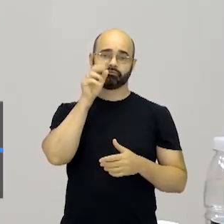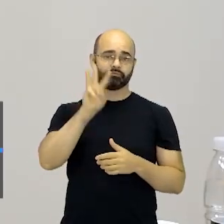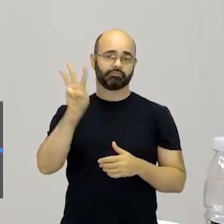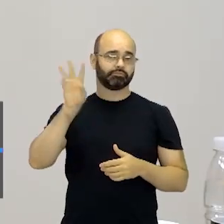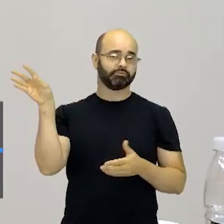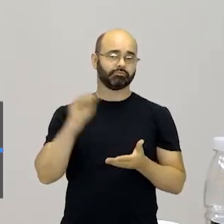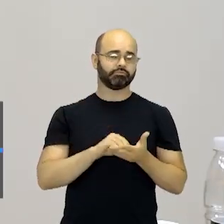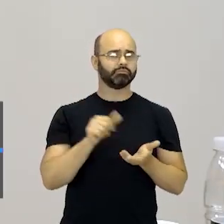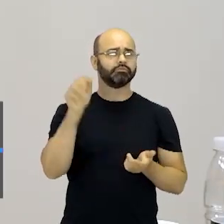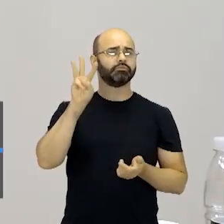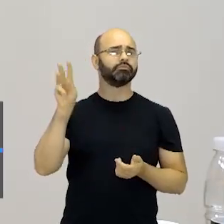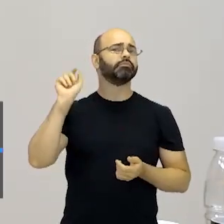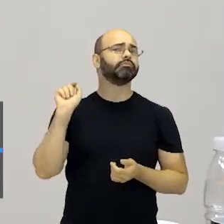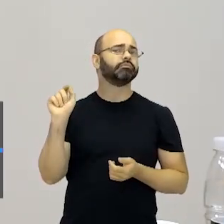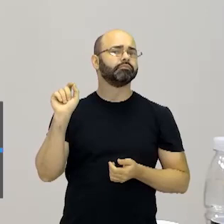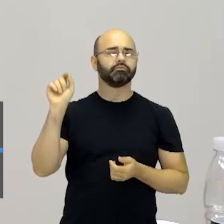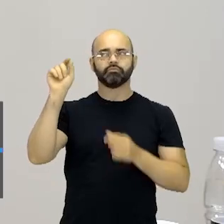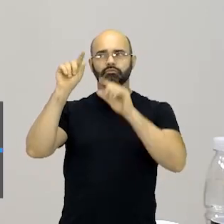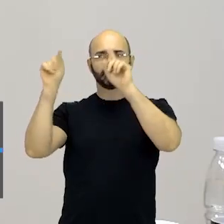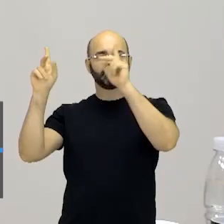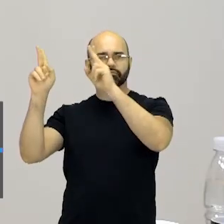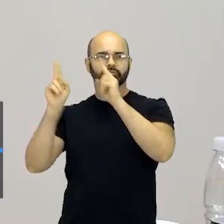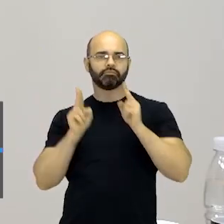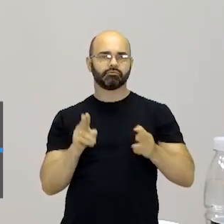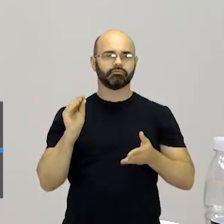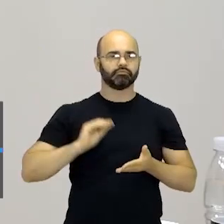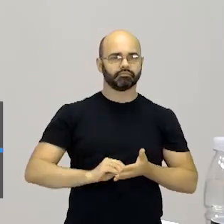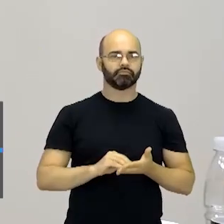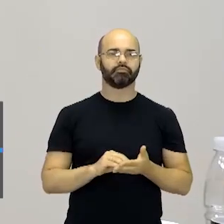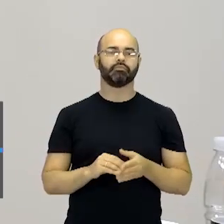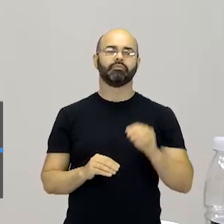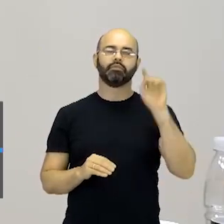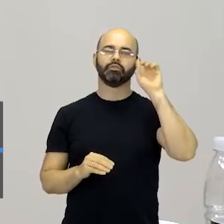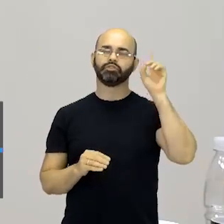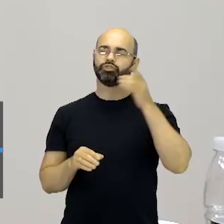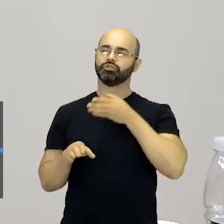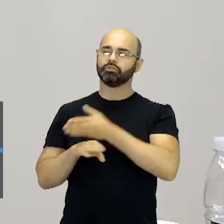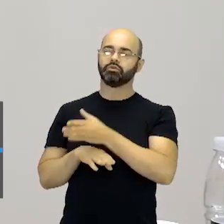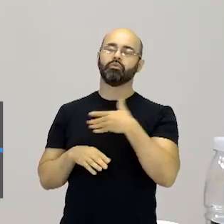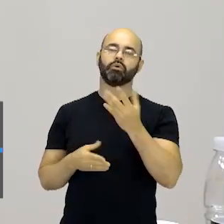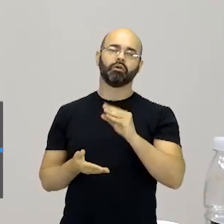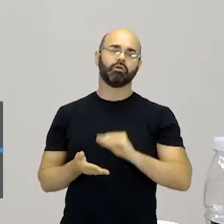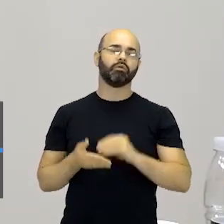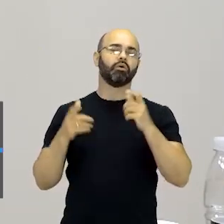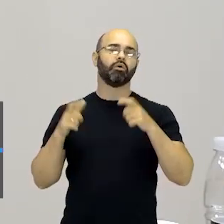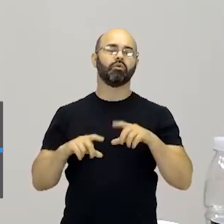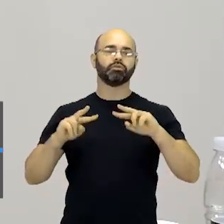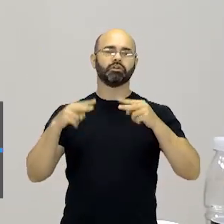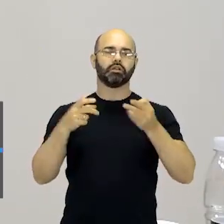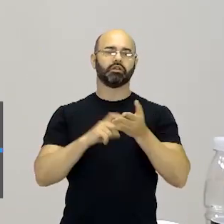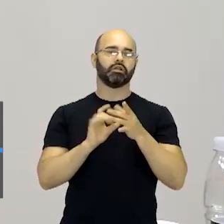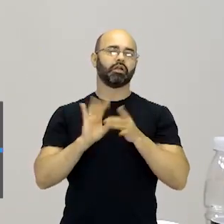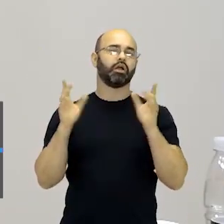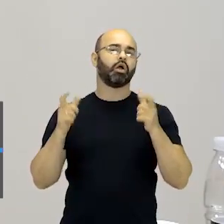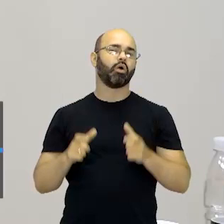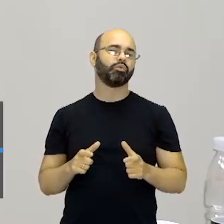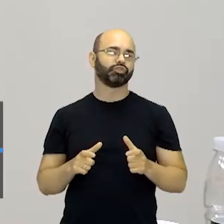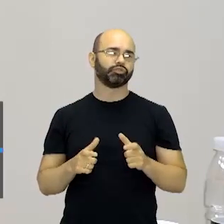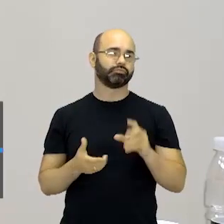site. Coloca lá qual site que você pesquisou essa imagem, a data que você acessou lá, qual link que está disponível,